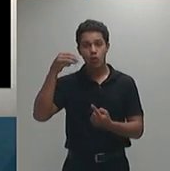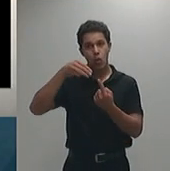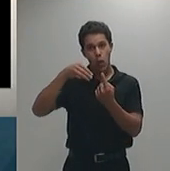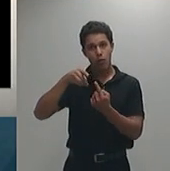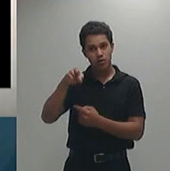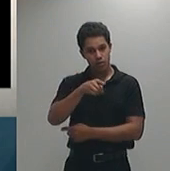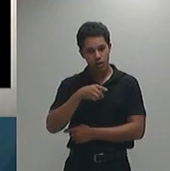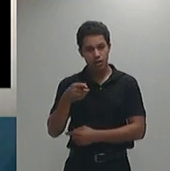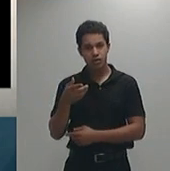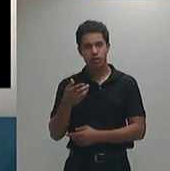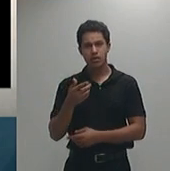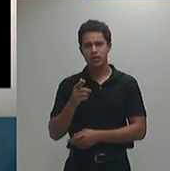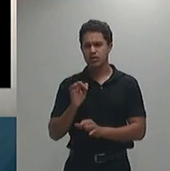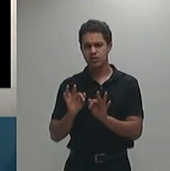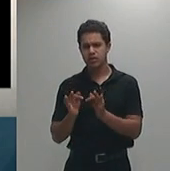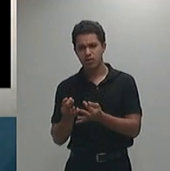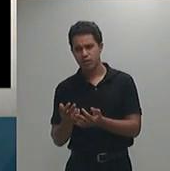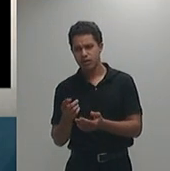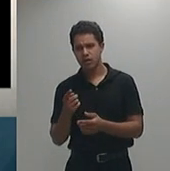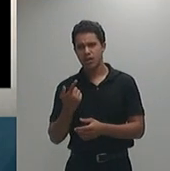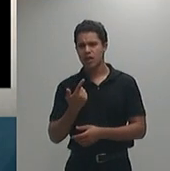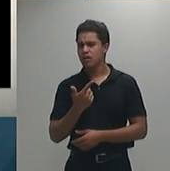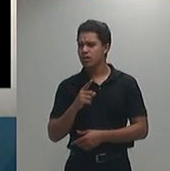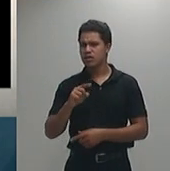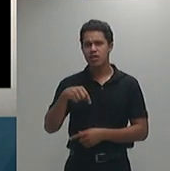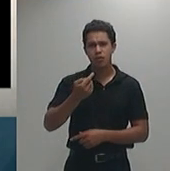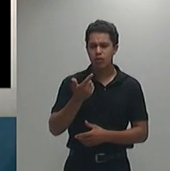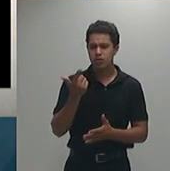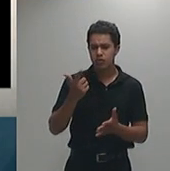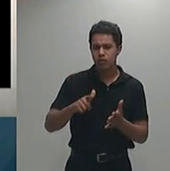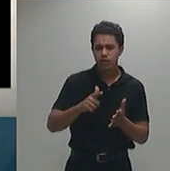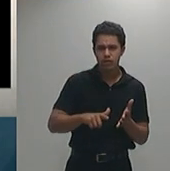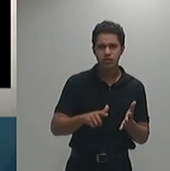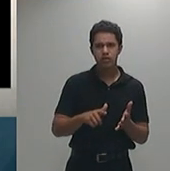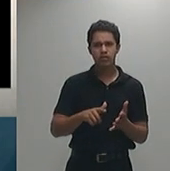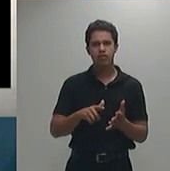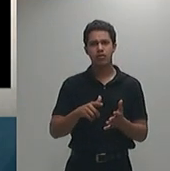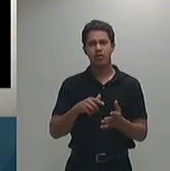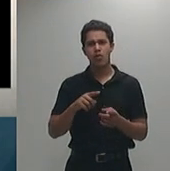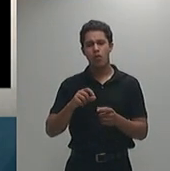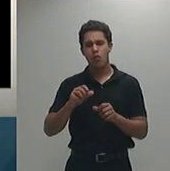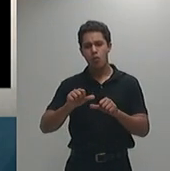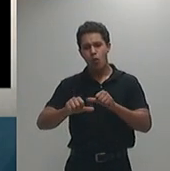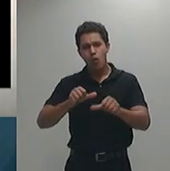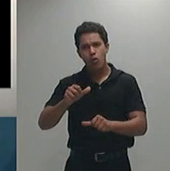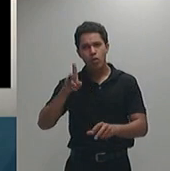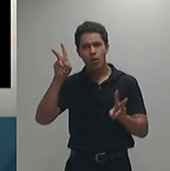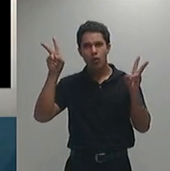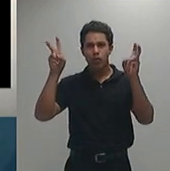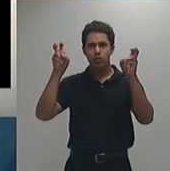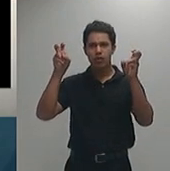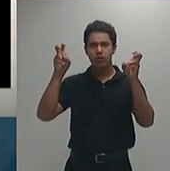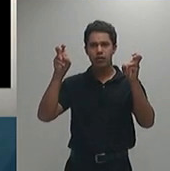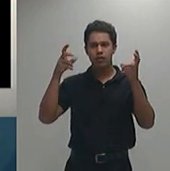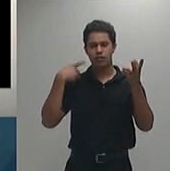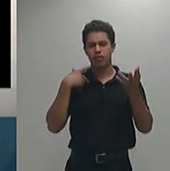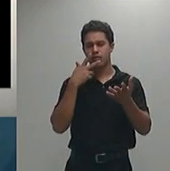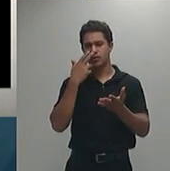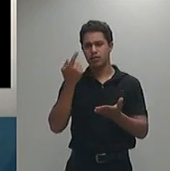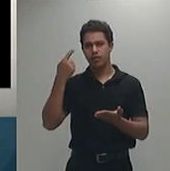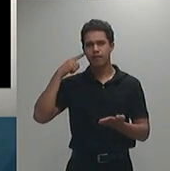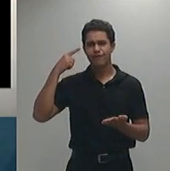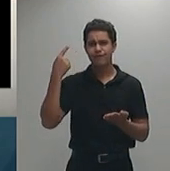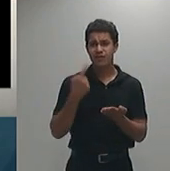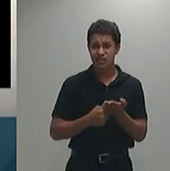tanto repetitivo mudou depois do embargo de divergência mudou o tema Então quer dizer que para fixar contra ou